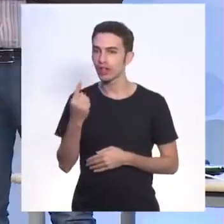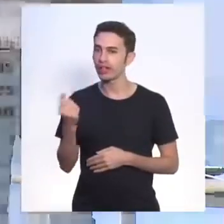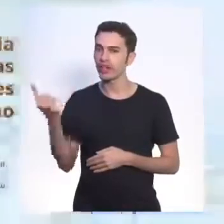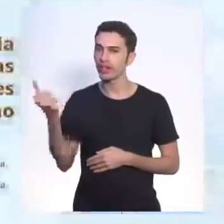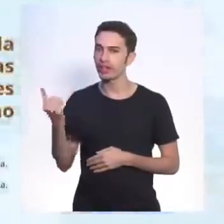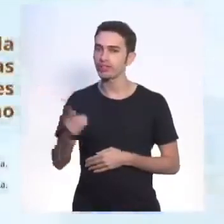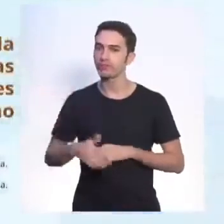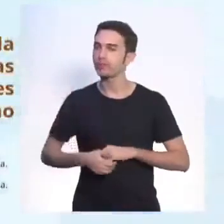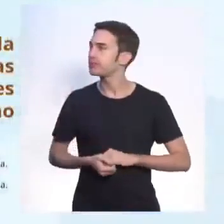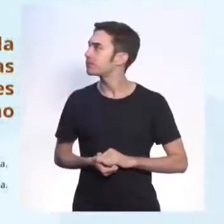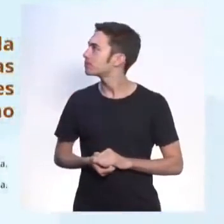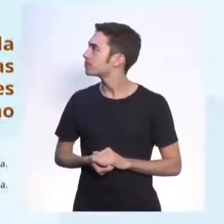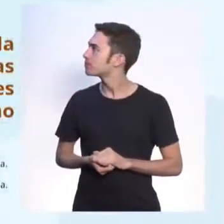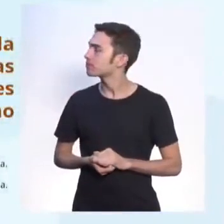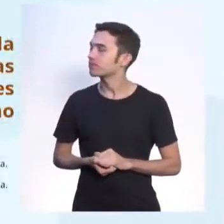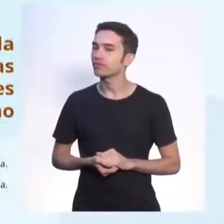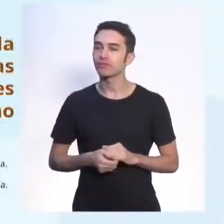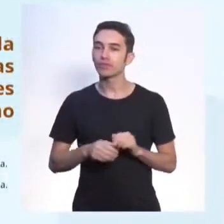iniciar agora,